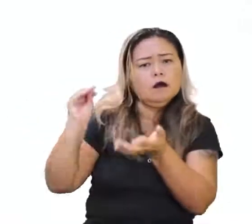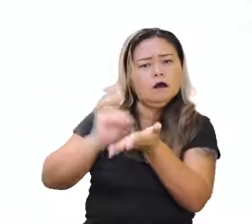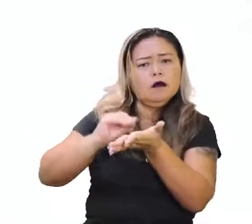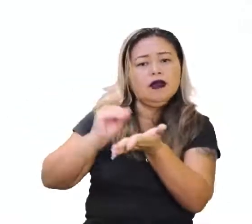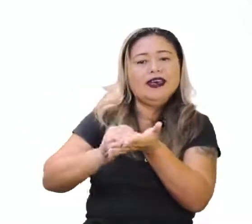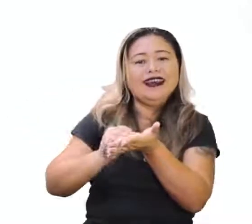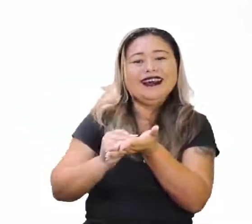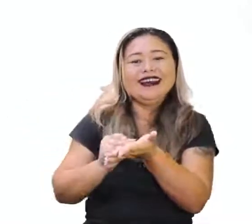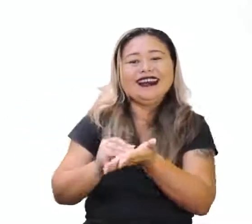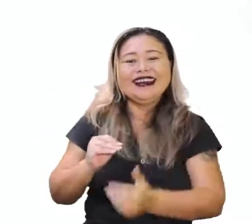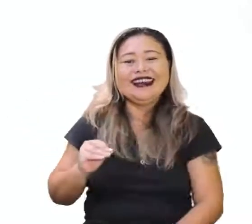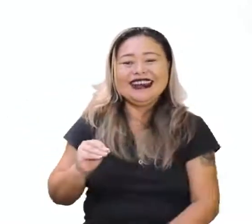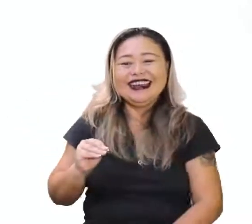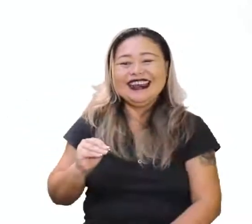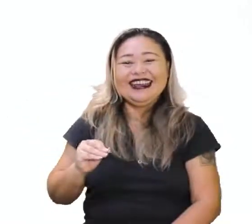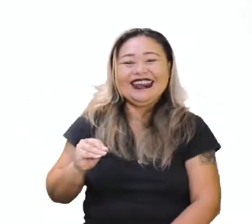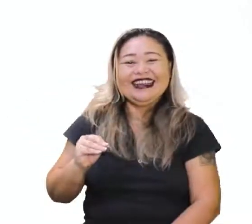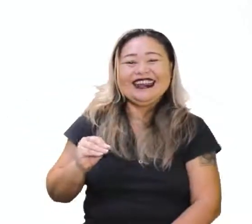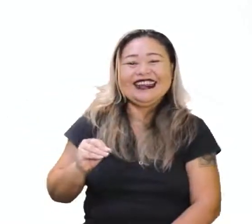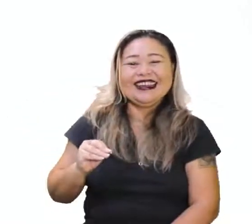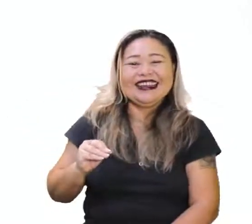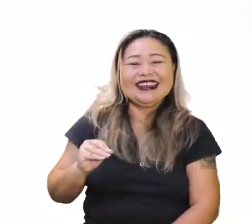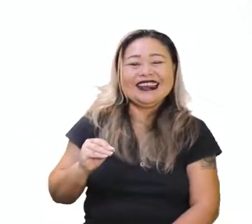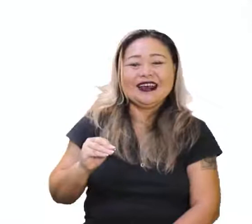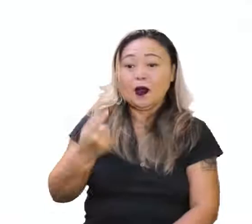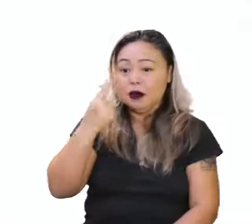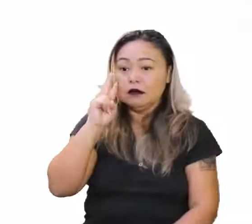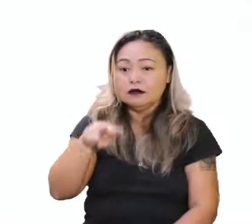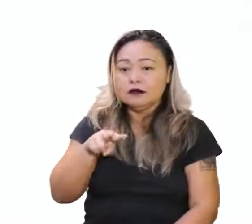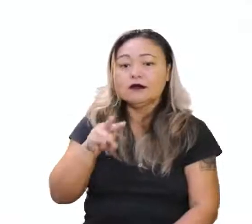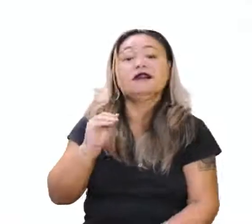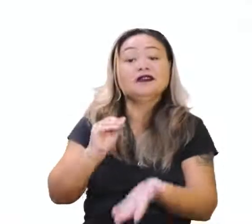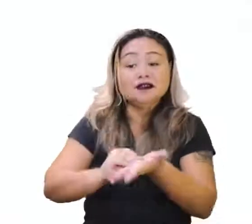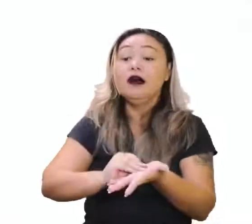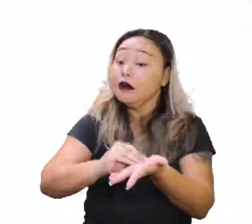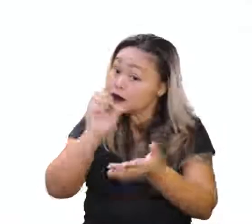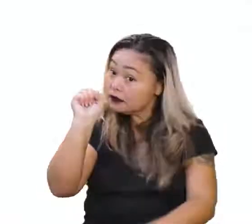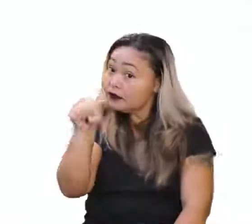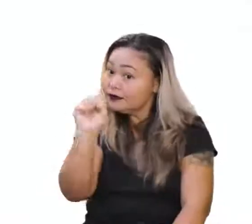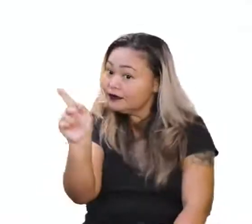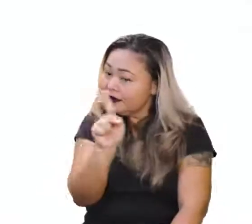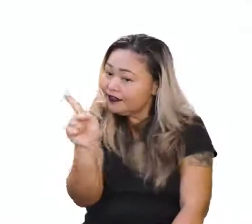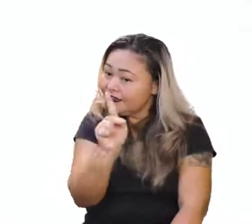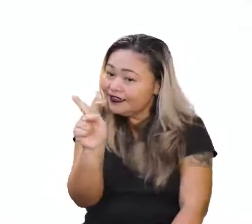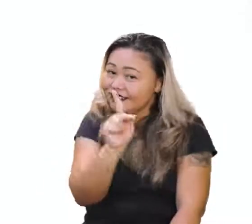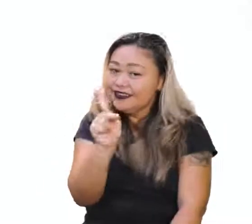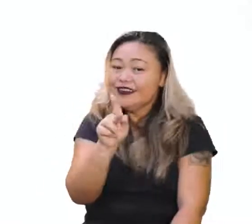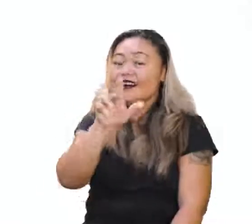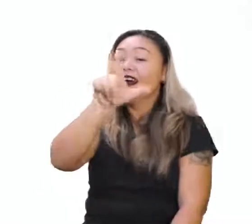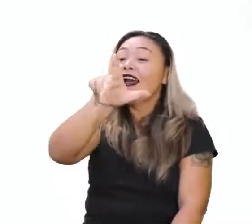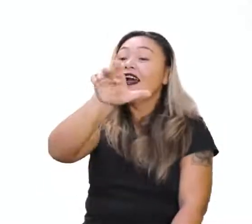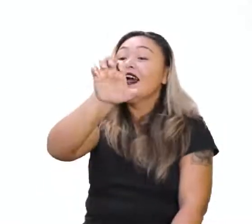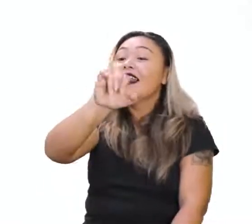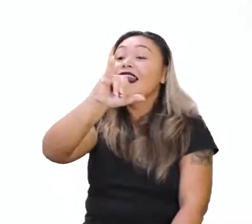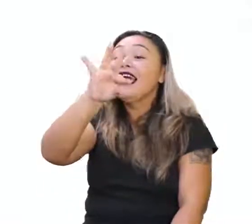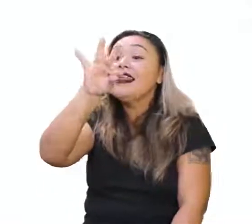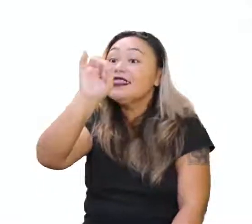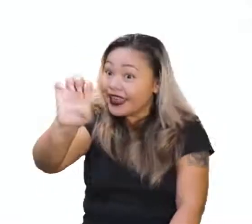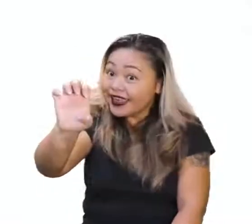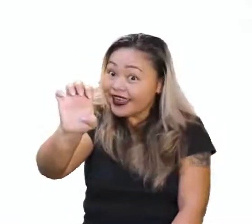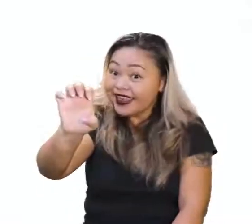Faltou um negócio aqui, meus queridos. Todo mundo observou? Sim, professor. Do leite. Aqui